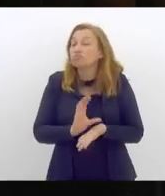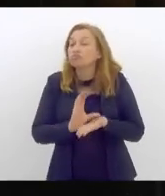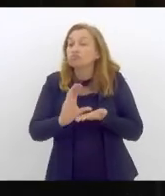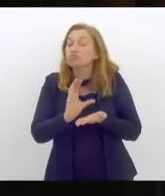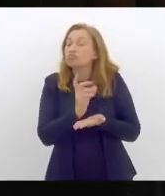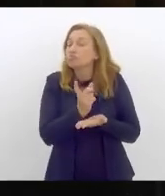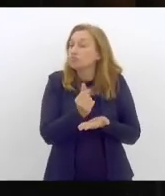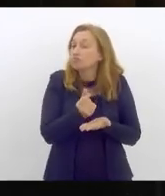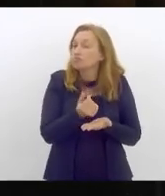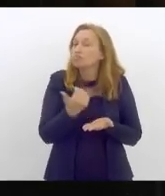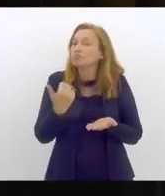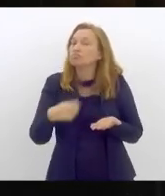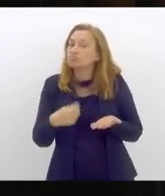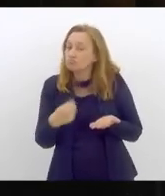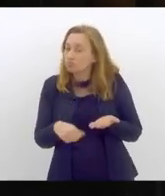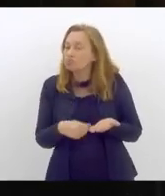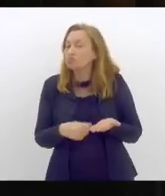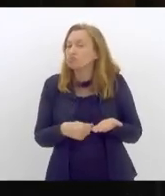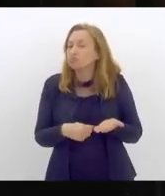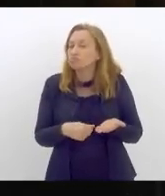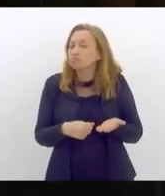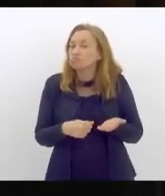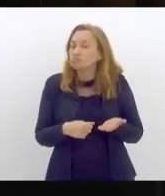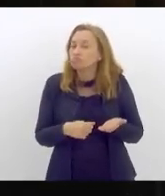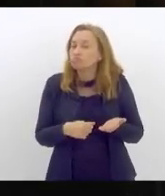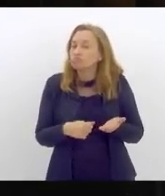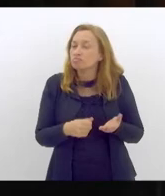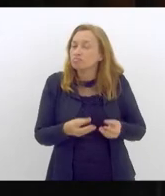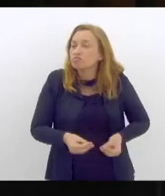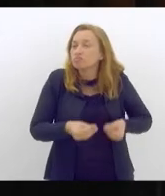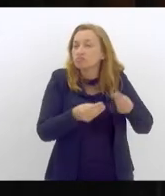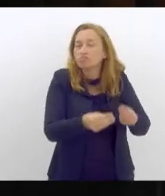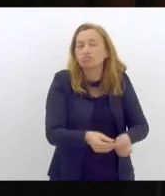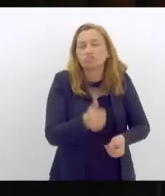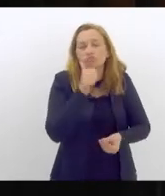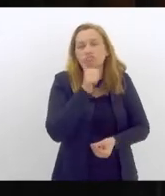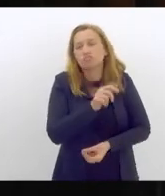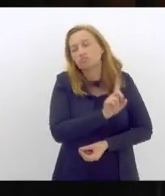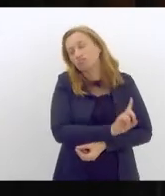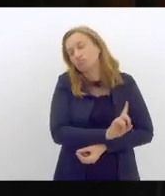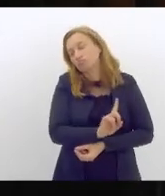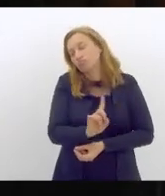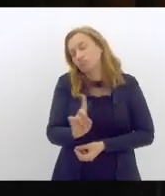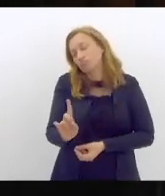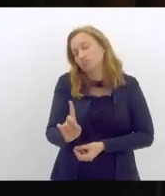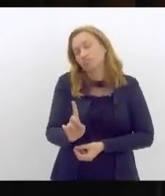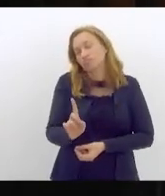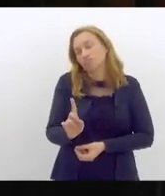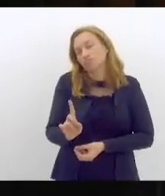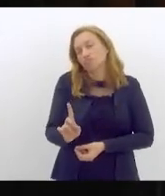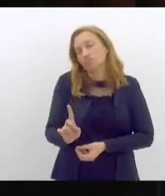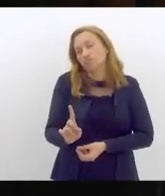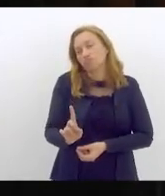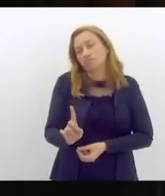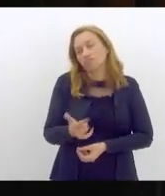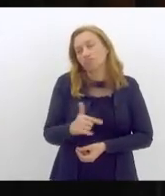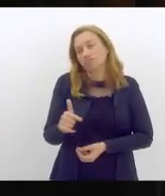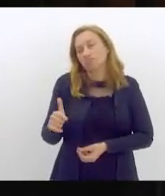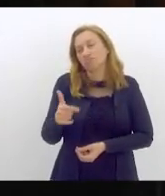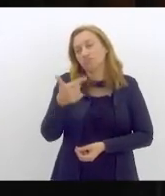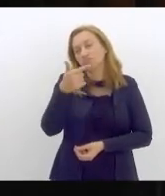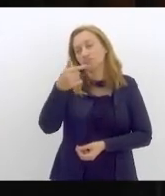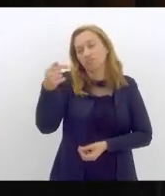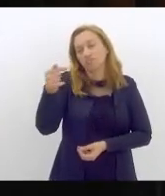recursos que deveriam ser colocados para as mulheres e no entanto a gente não teve aí 27%